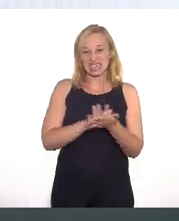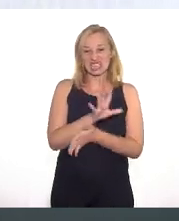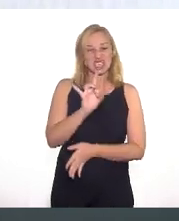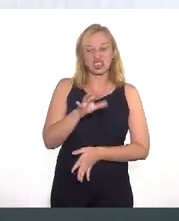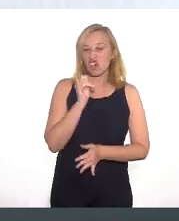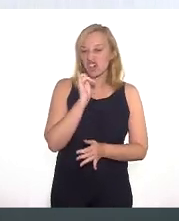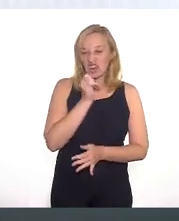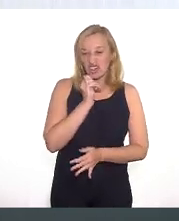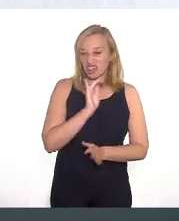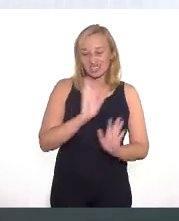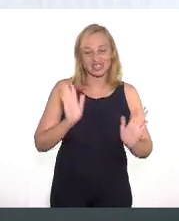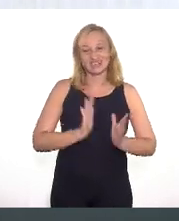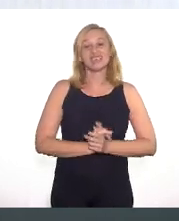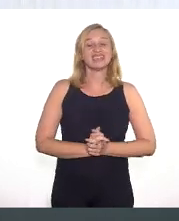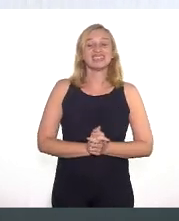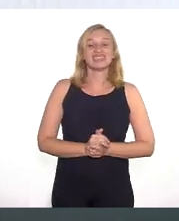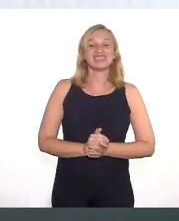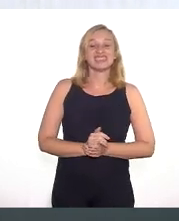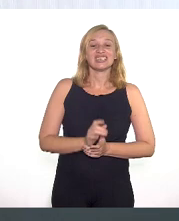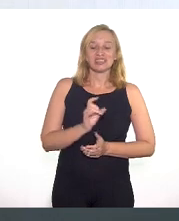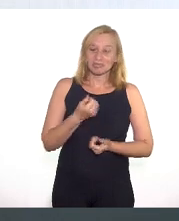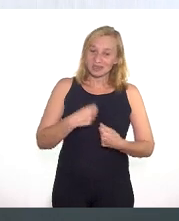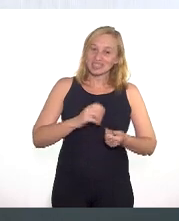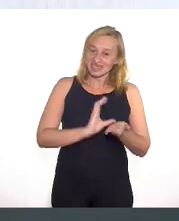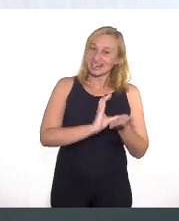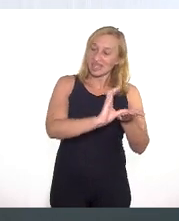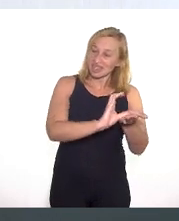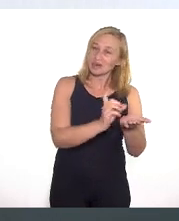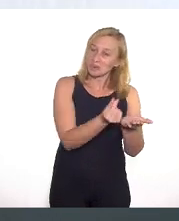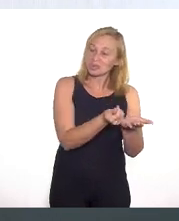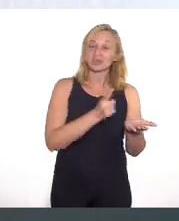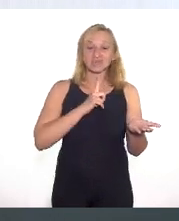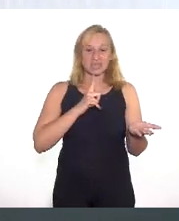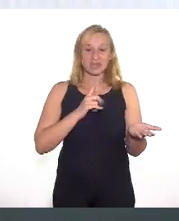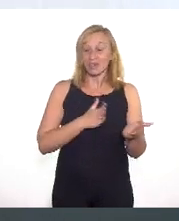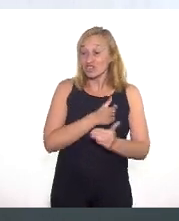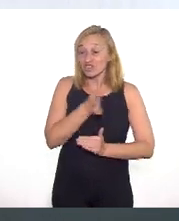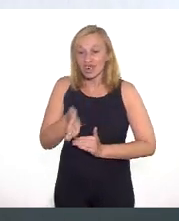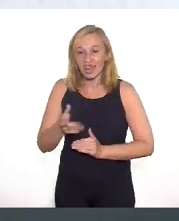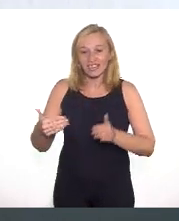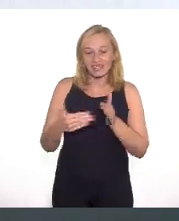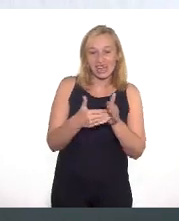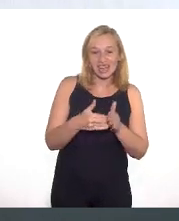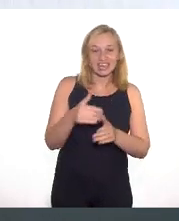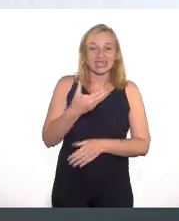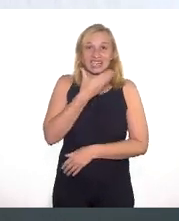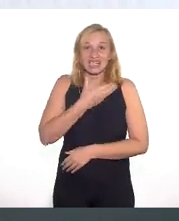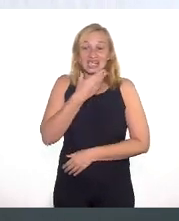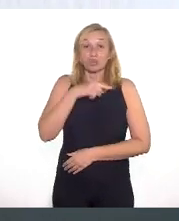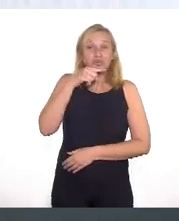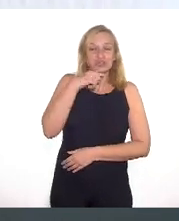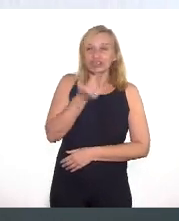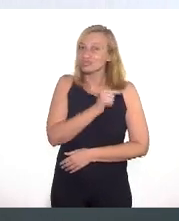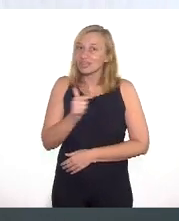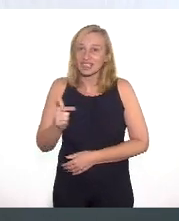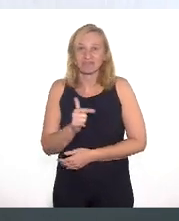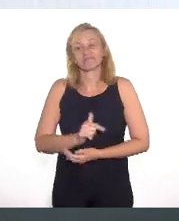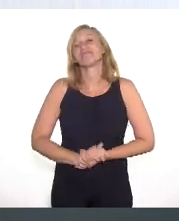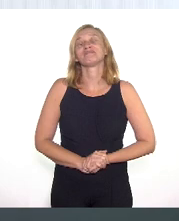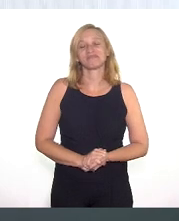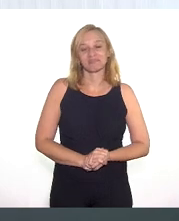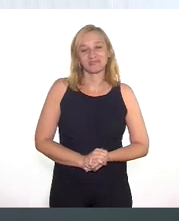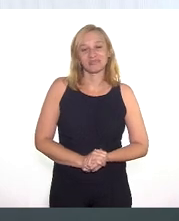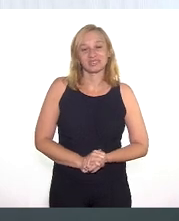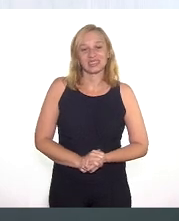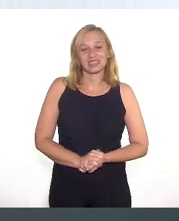história. E ele tem que ter o recurso para que a gente possa chegar até dezembro. Eu não tenho dúvida que